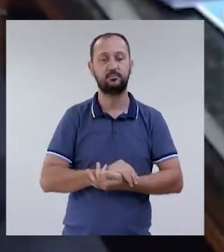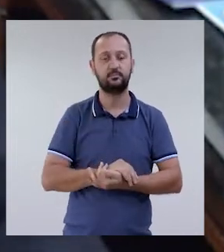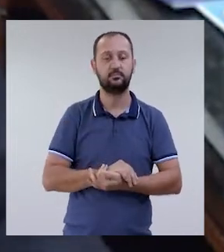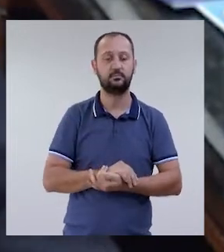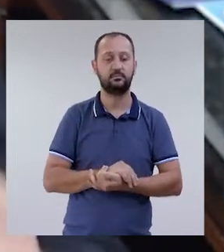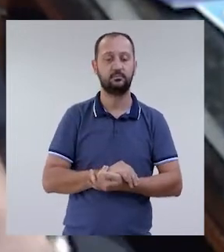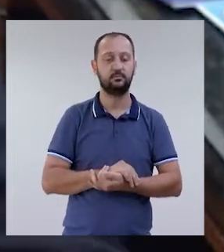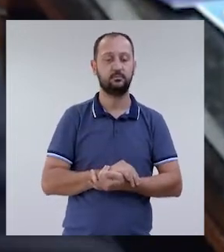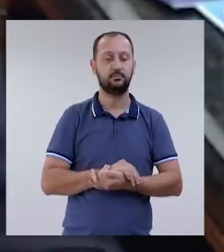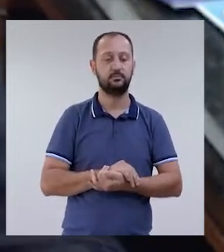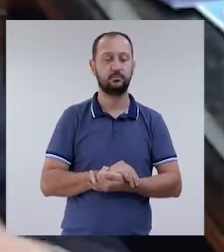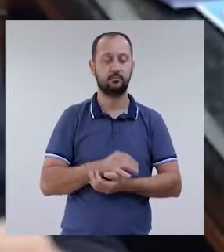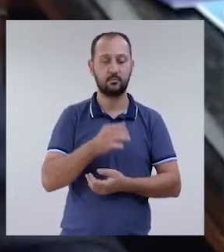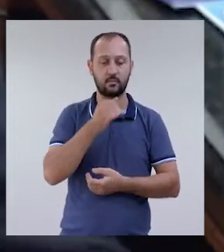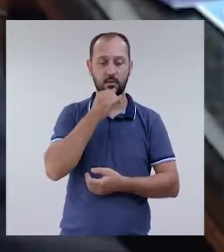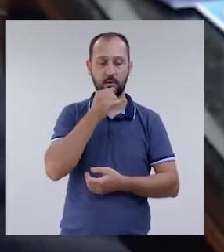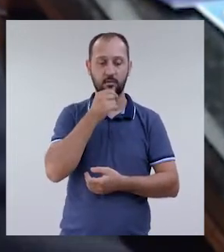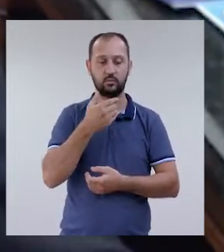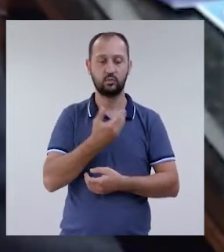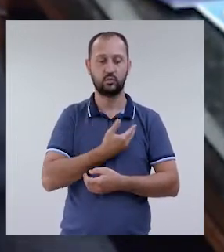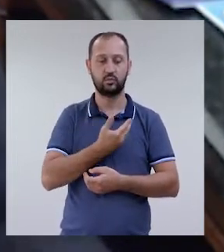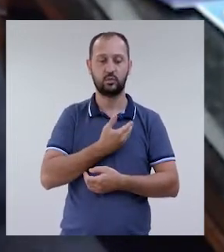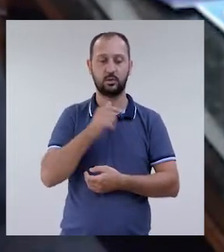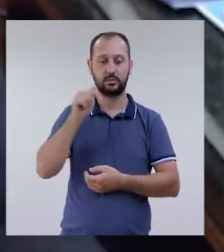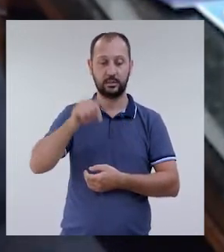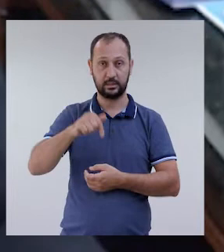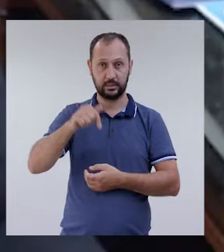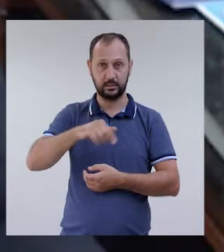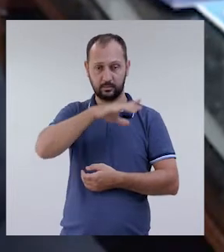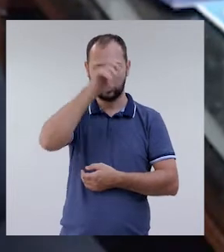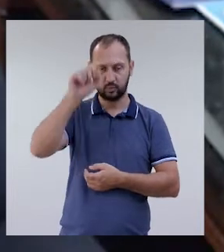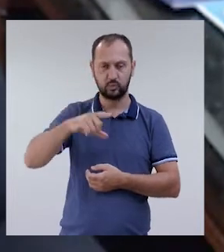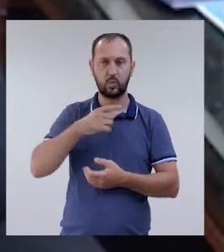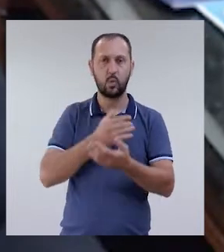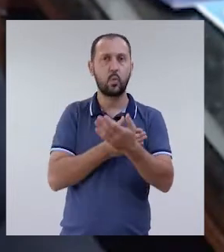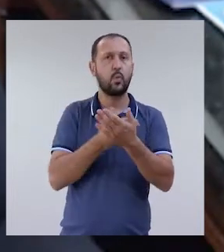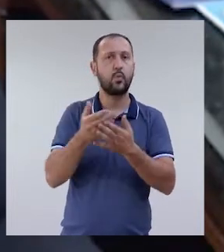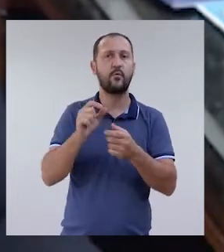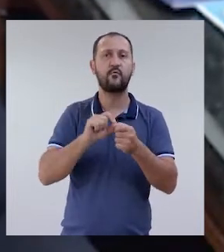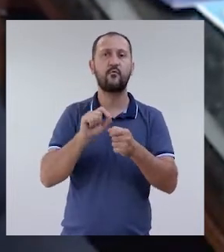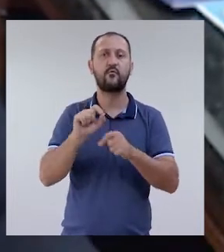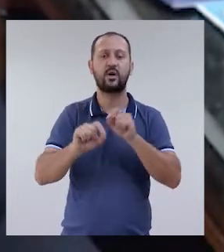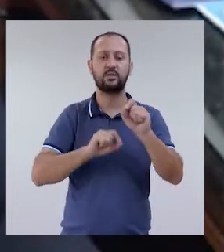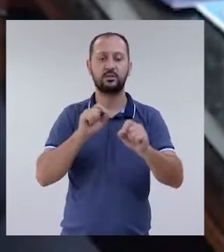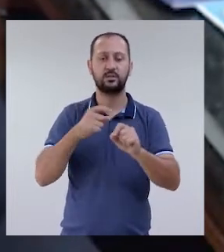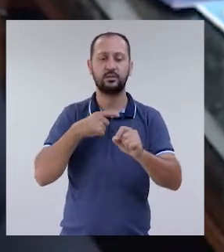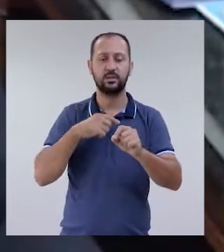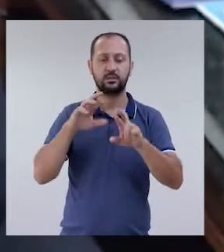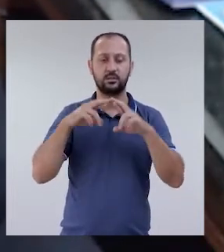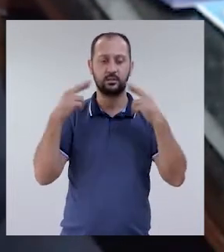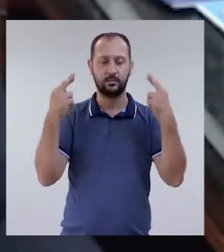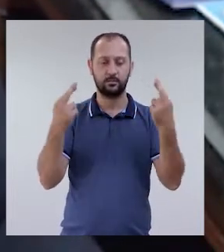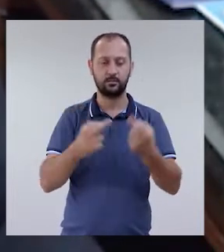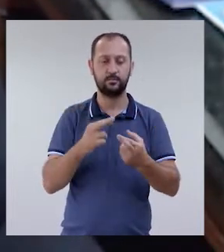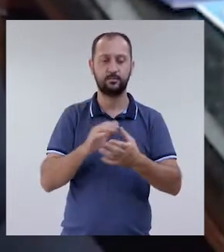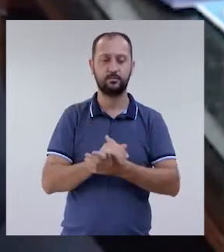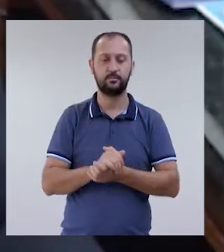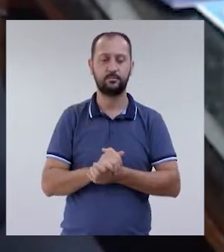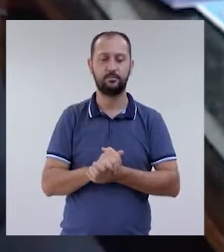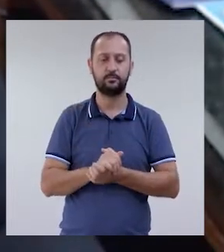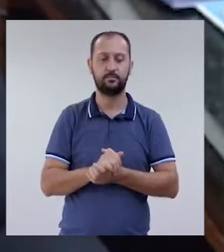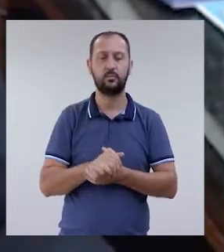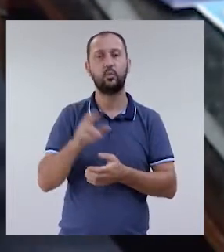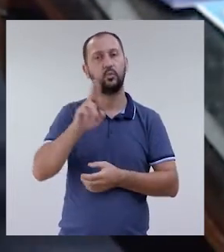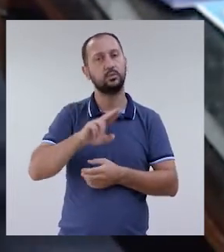presencialmente. No mais, os colegas aqui do Estado, os magistrados, passaram a realizar essas